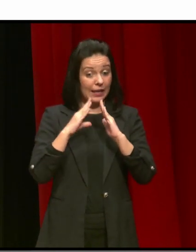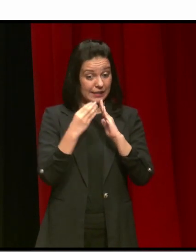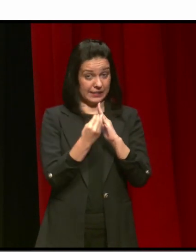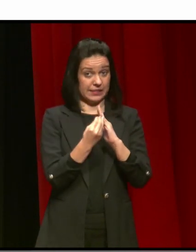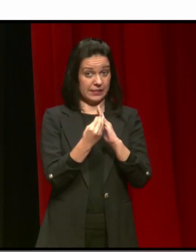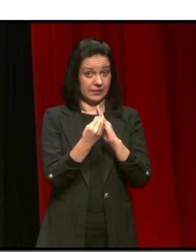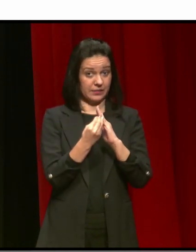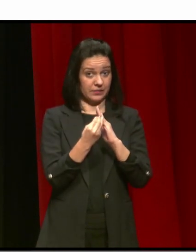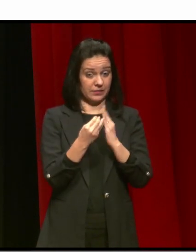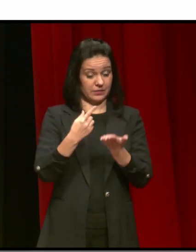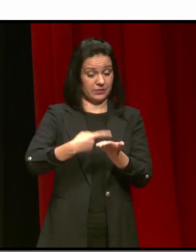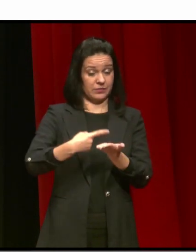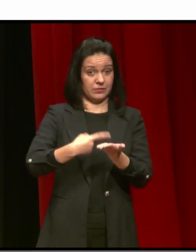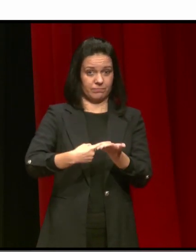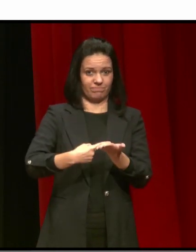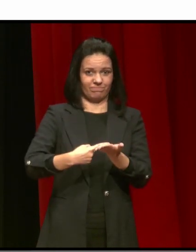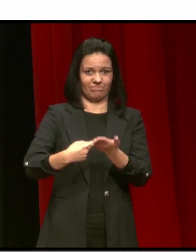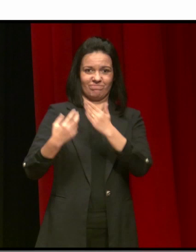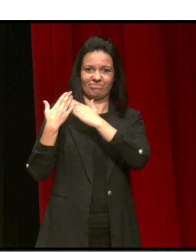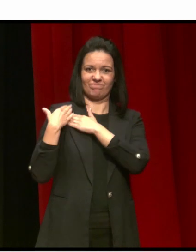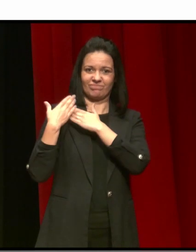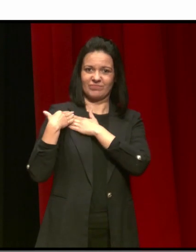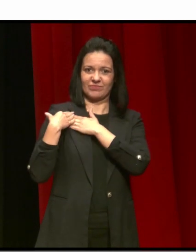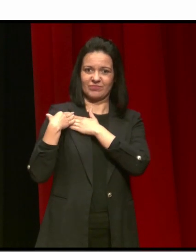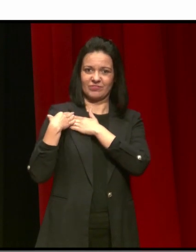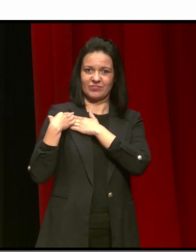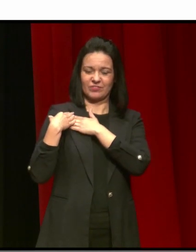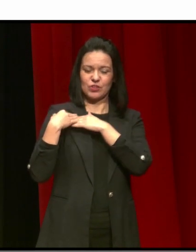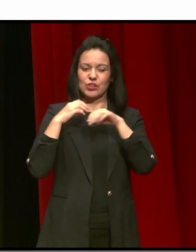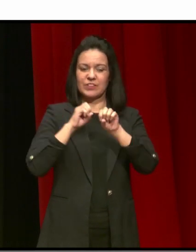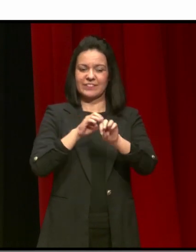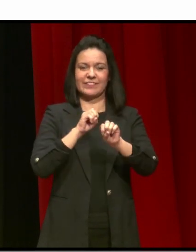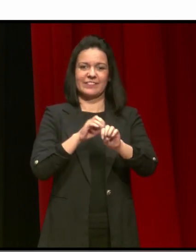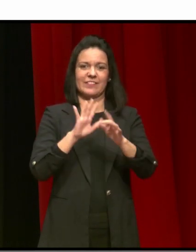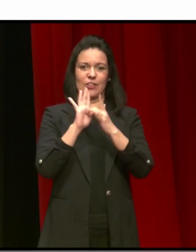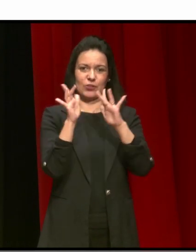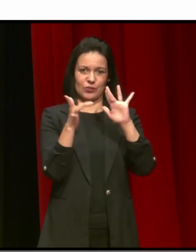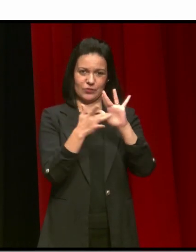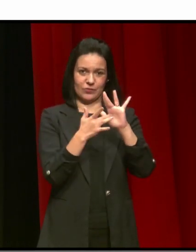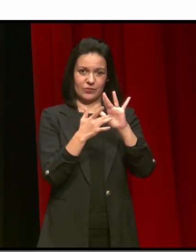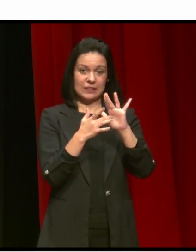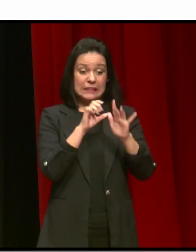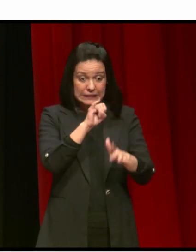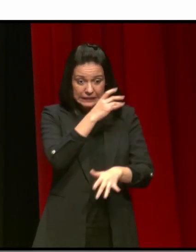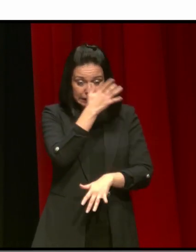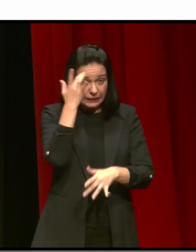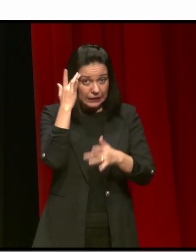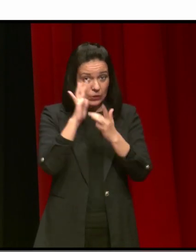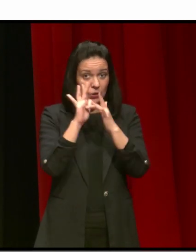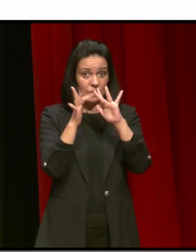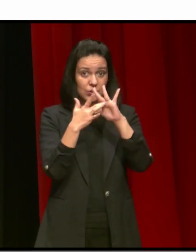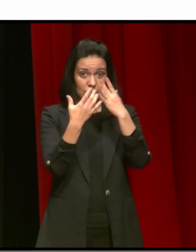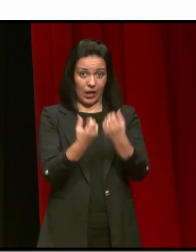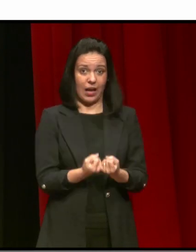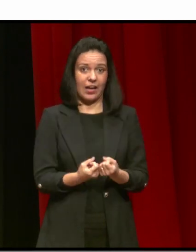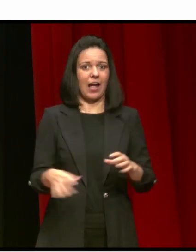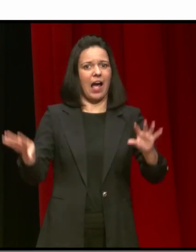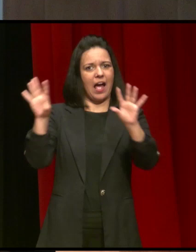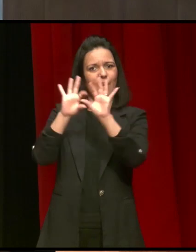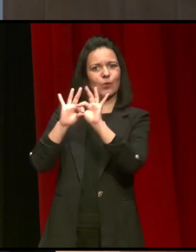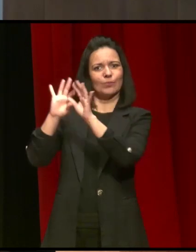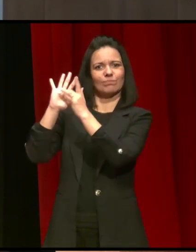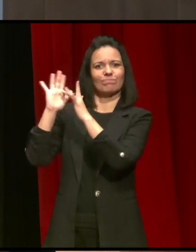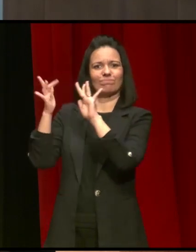que aquela mãe estava falando, as pessoas falaram. Vamos trazê-los a Jesus. Certo? E nós também